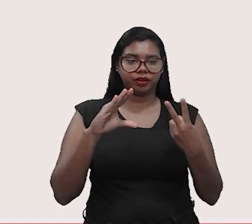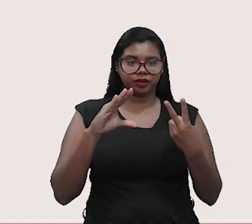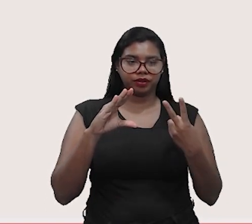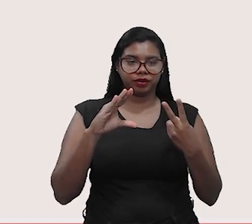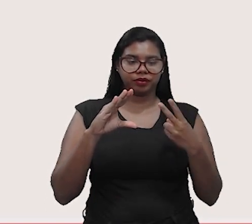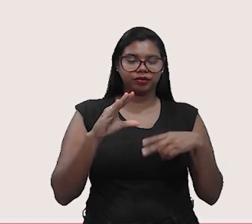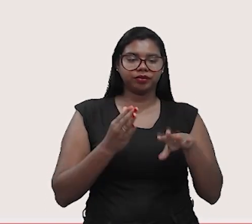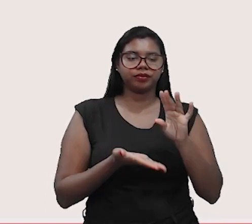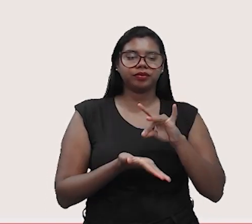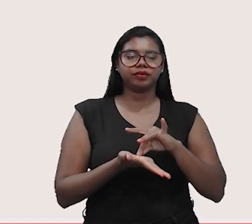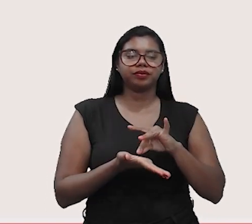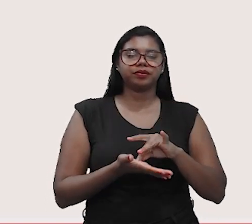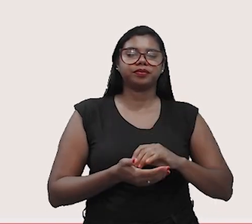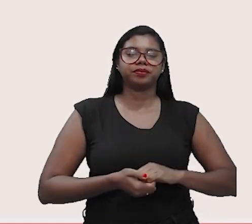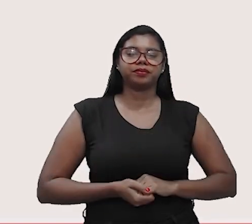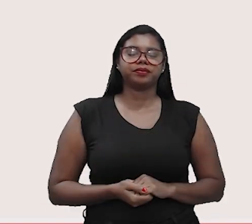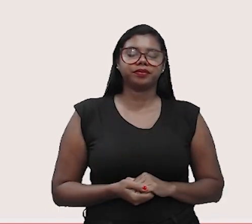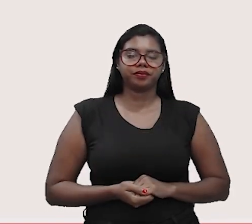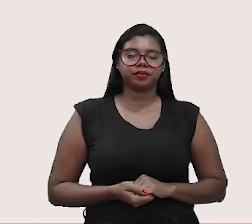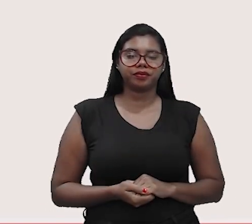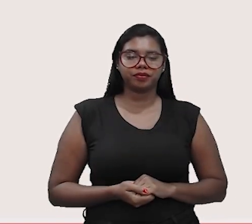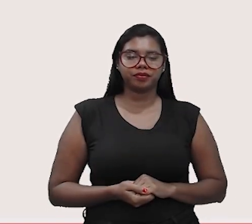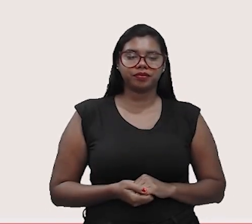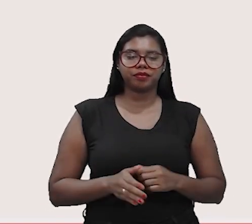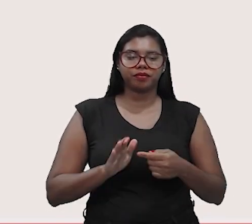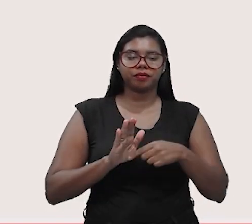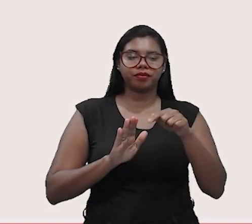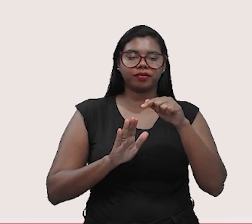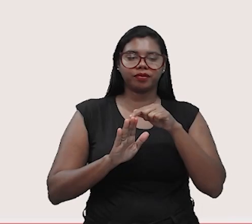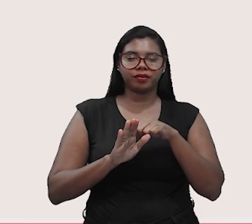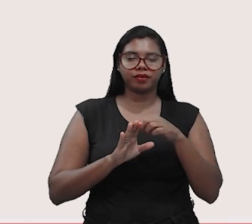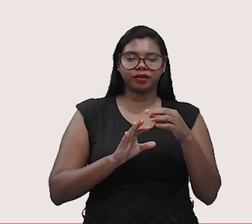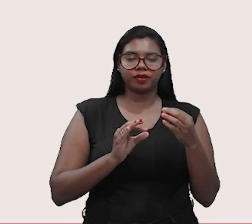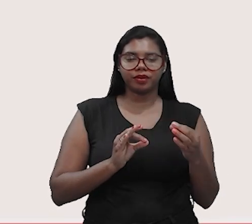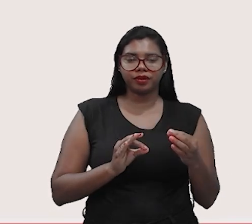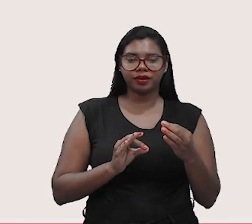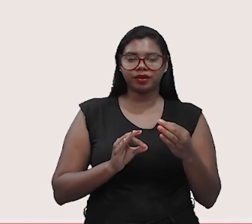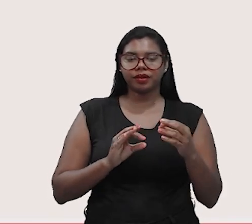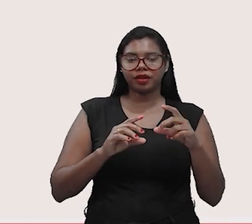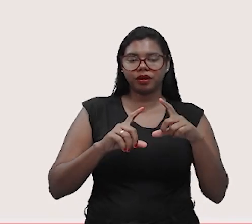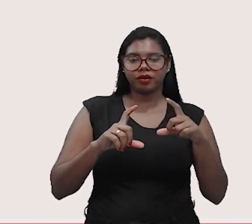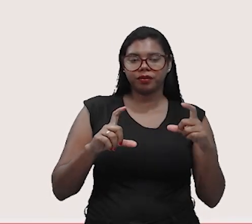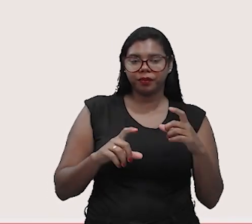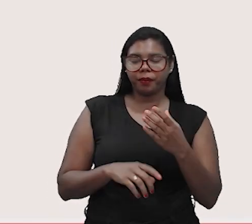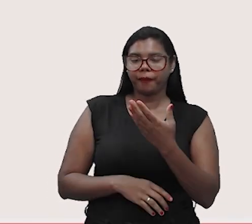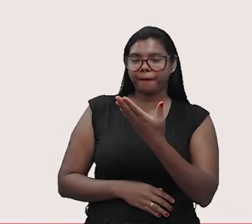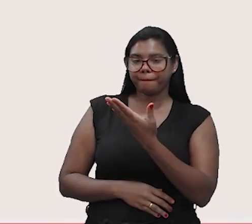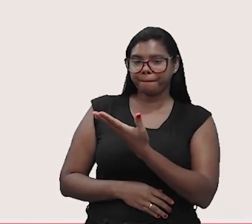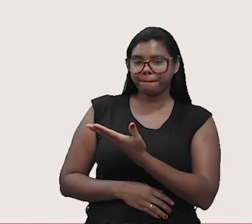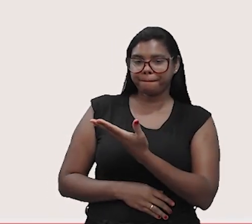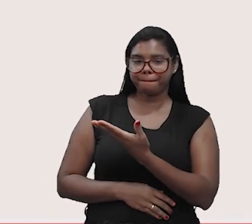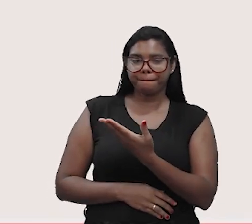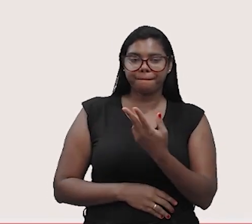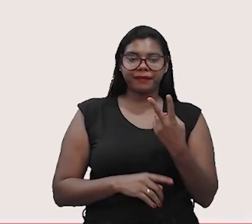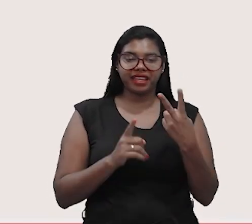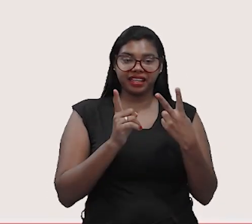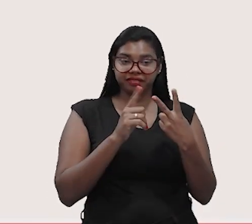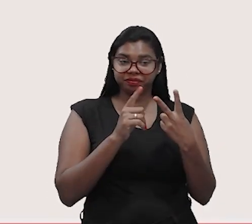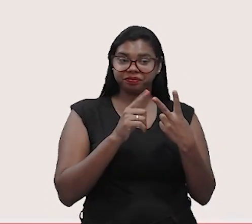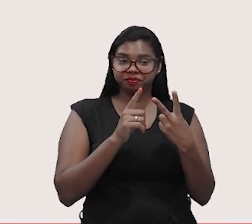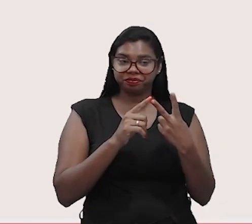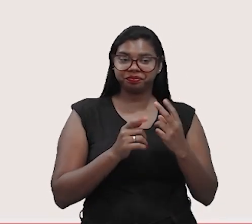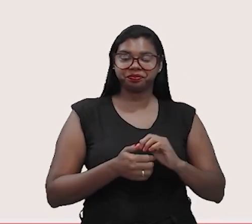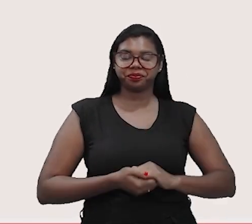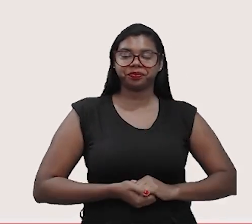seja, a parábola intersecta o eixo das abscissas em dois pontos. Galera, eixo